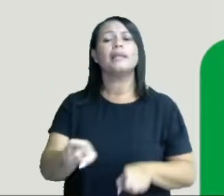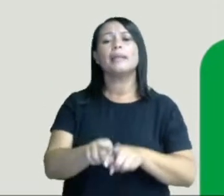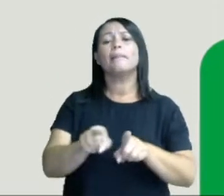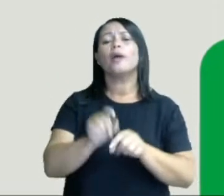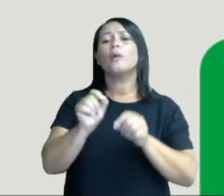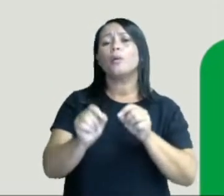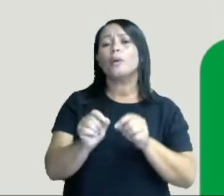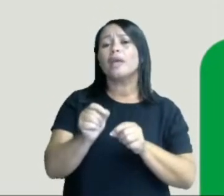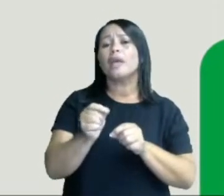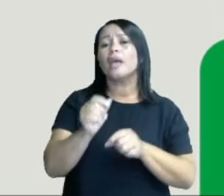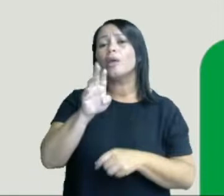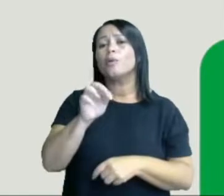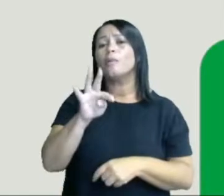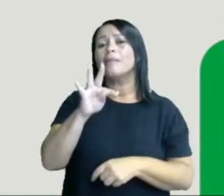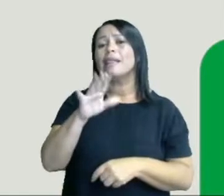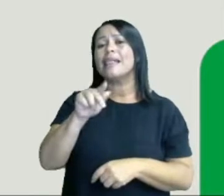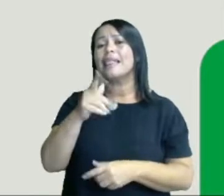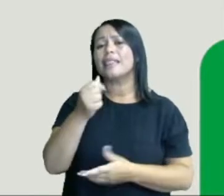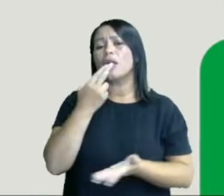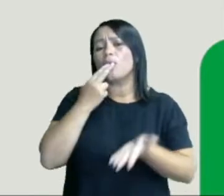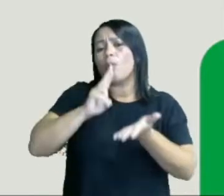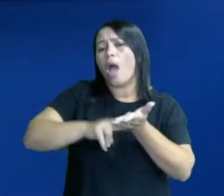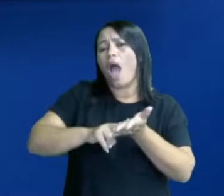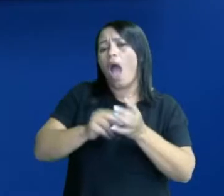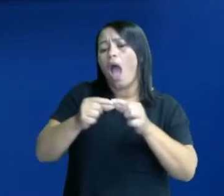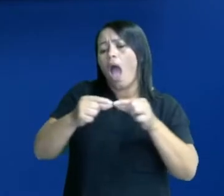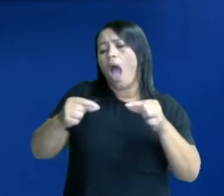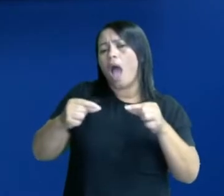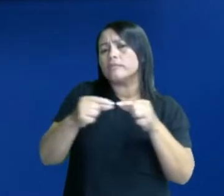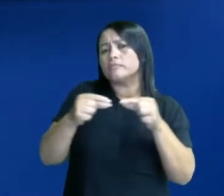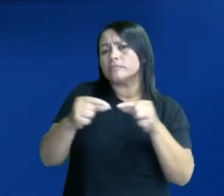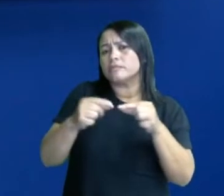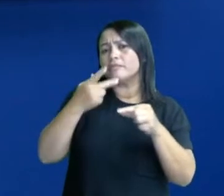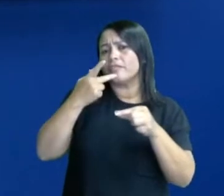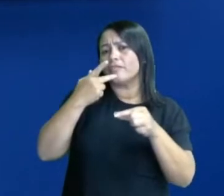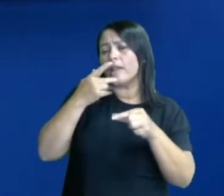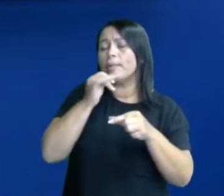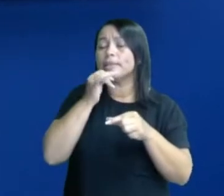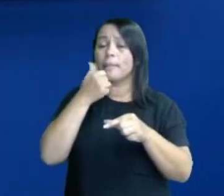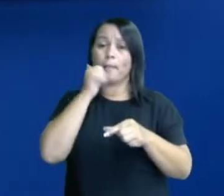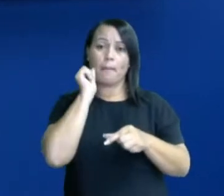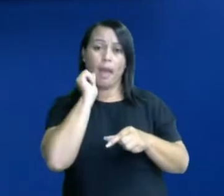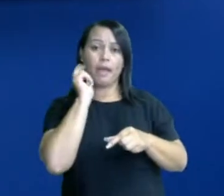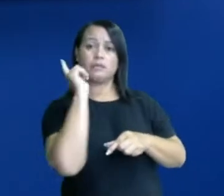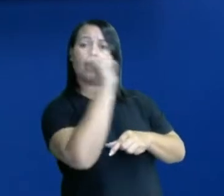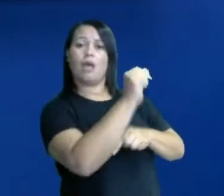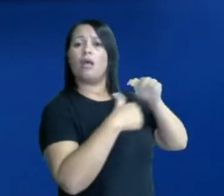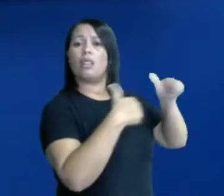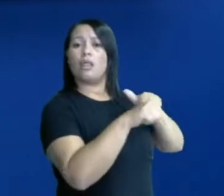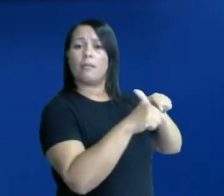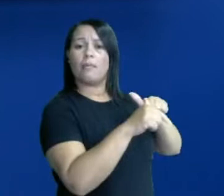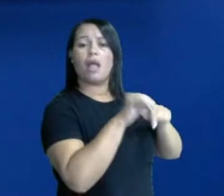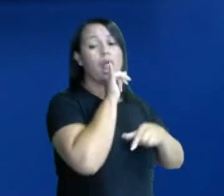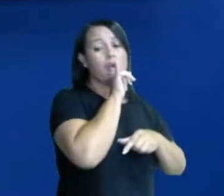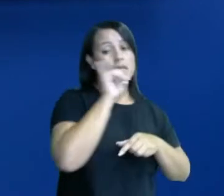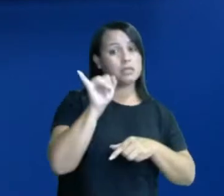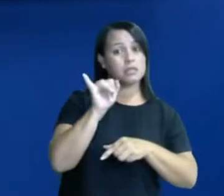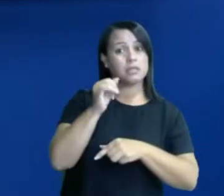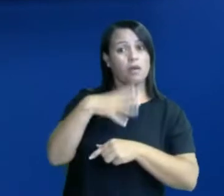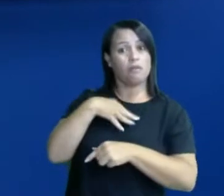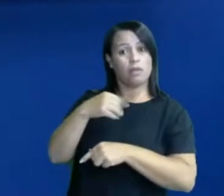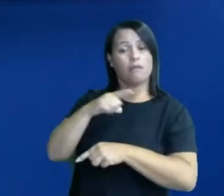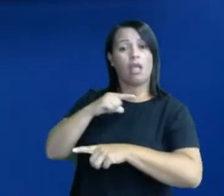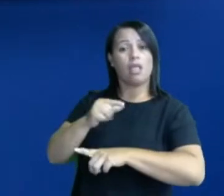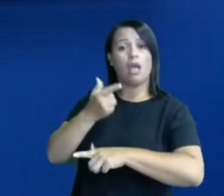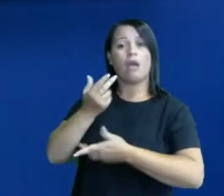bilhete é aquele recadinho. Então vamos pensar numa situação que a mãe saiu para trabalhar, precisa lembrar o filho que vai ter aula na